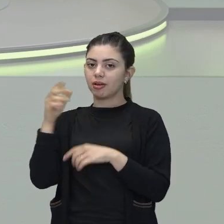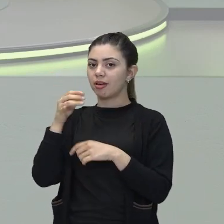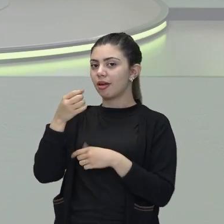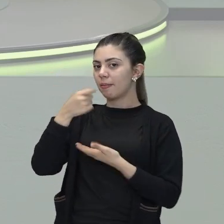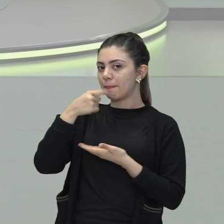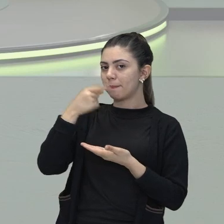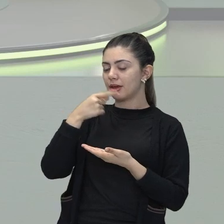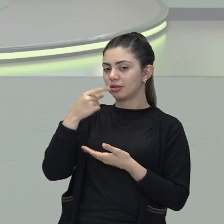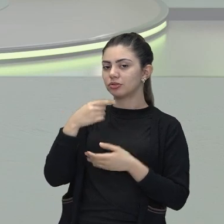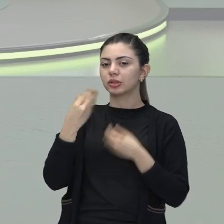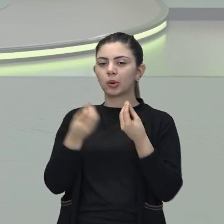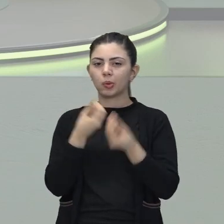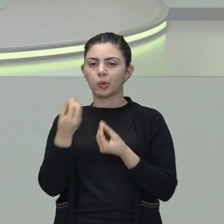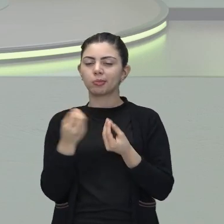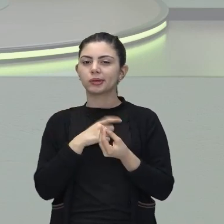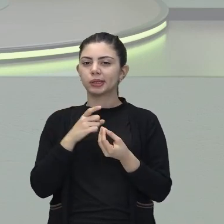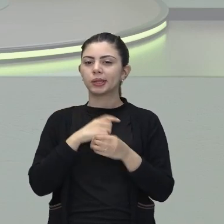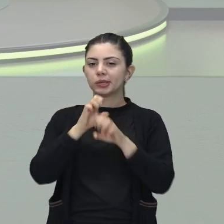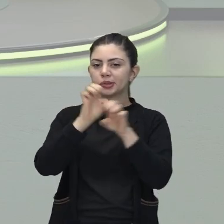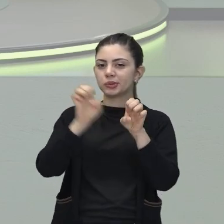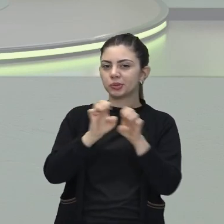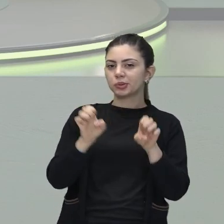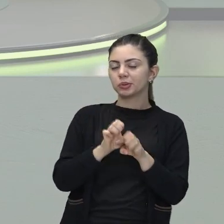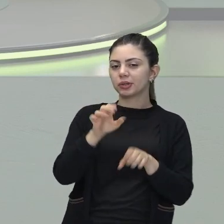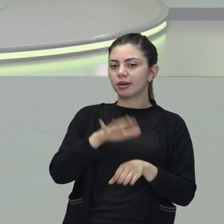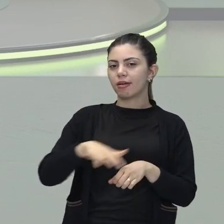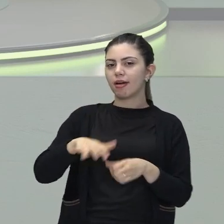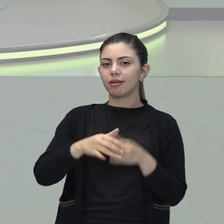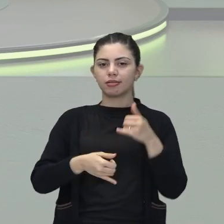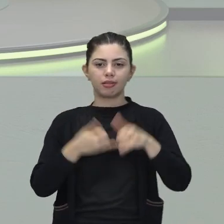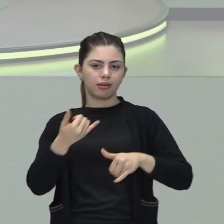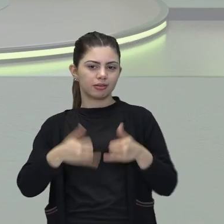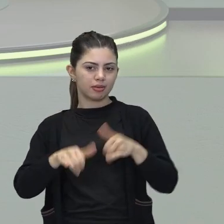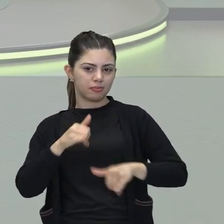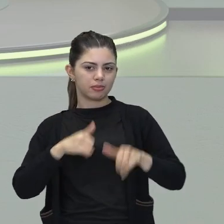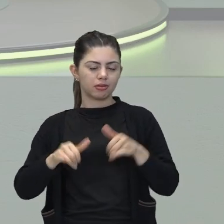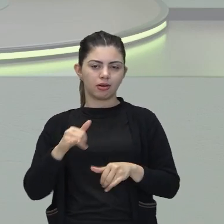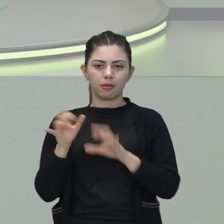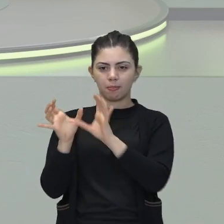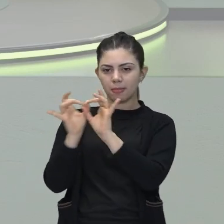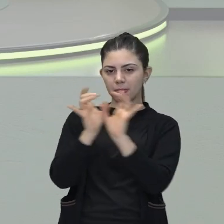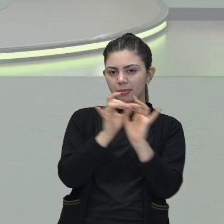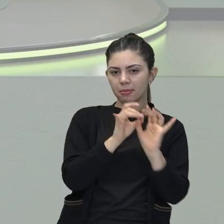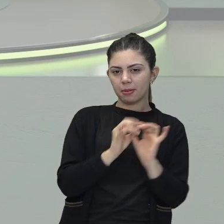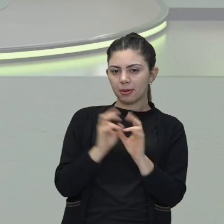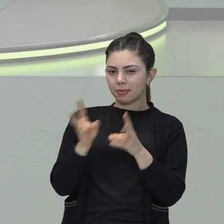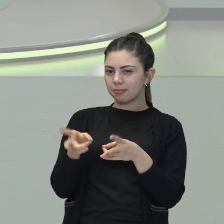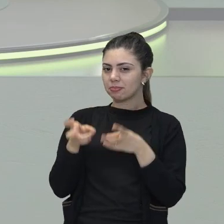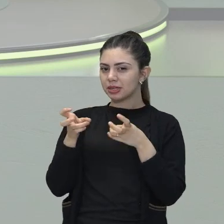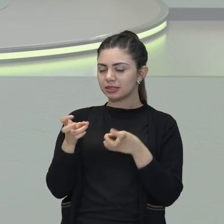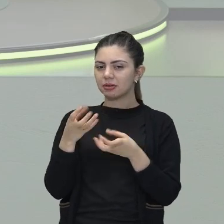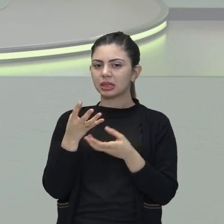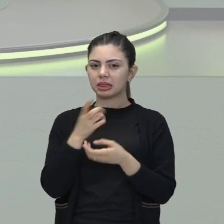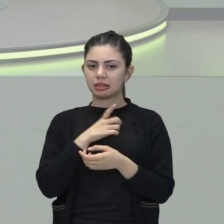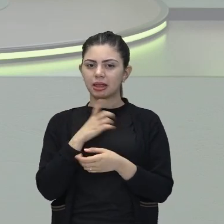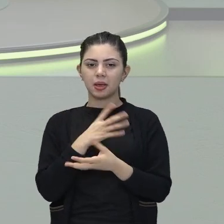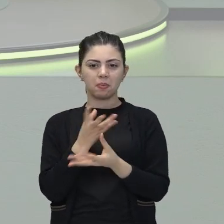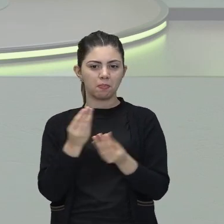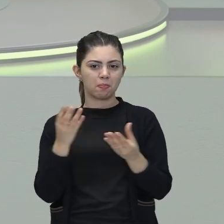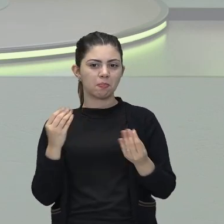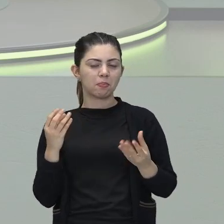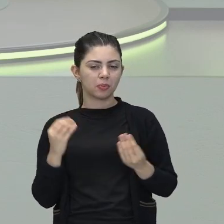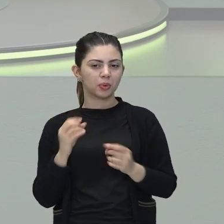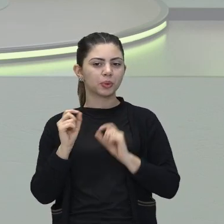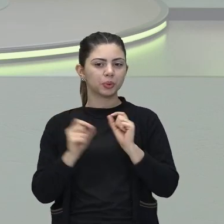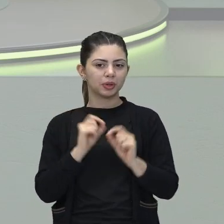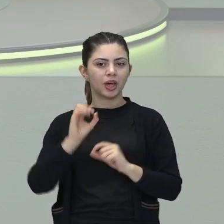fórmula estrutural. Observem aí na sua estrutura que tem bastante bastante